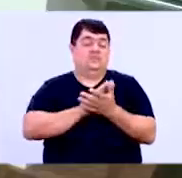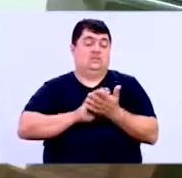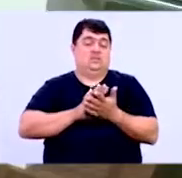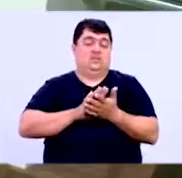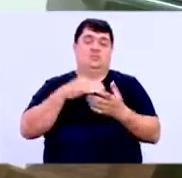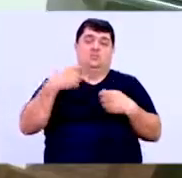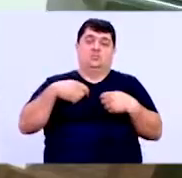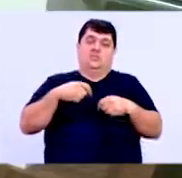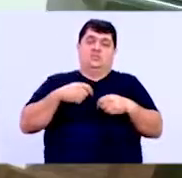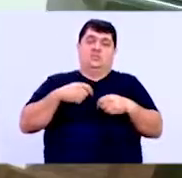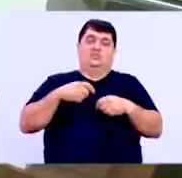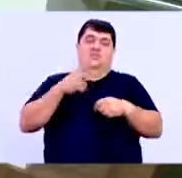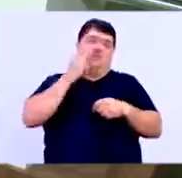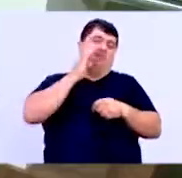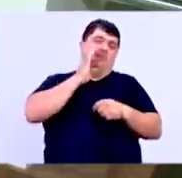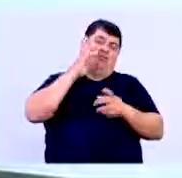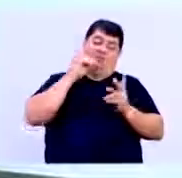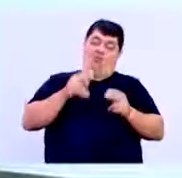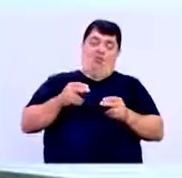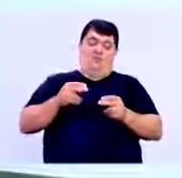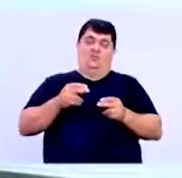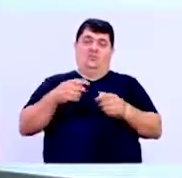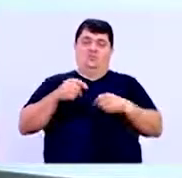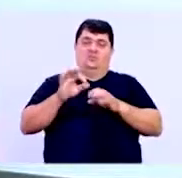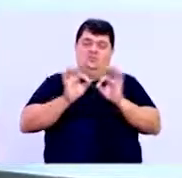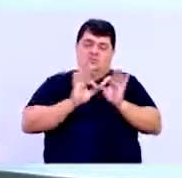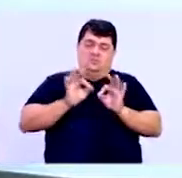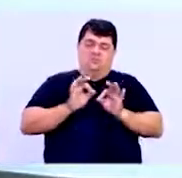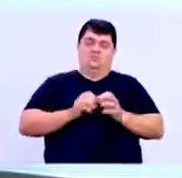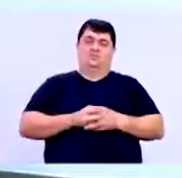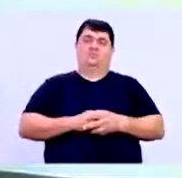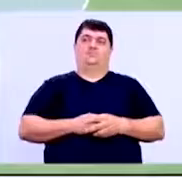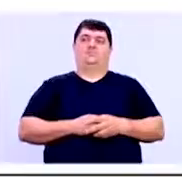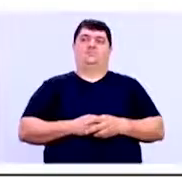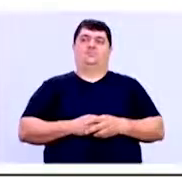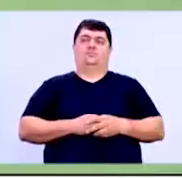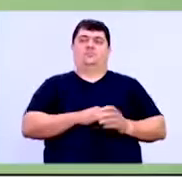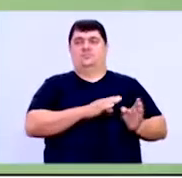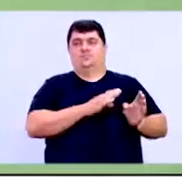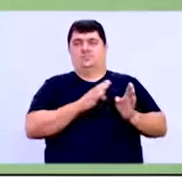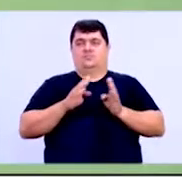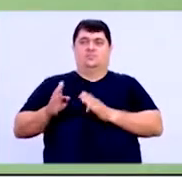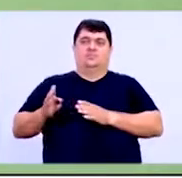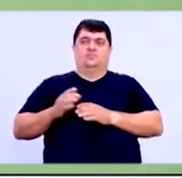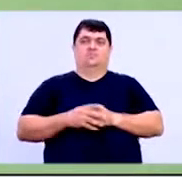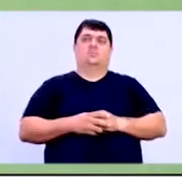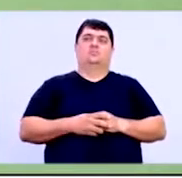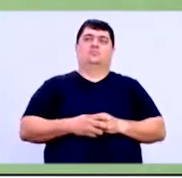viu no caso do vatapá. Então, tudo precisa passar por ajuste. Dando continuidade,